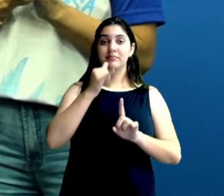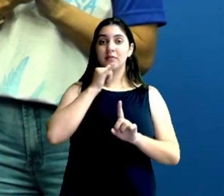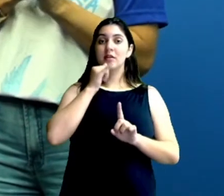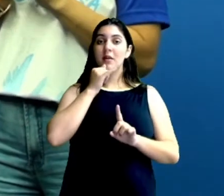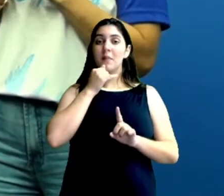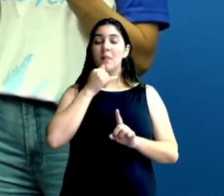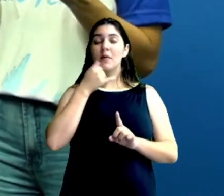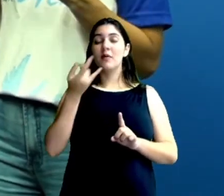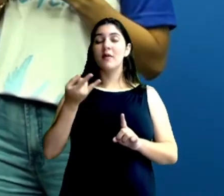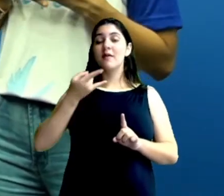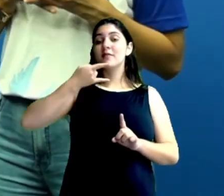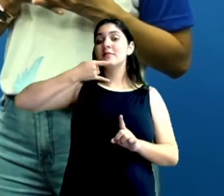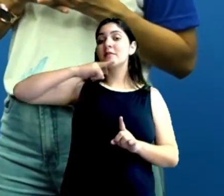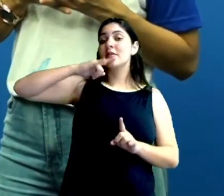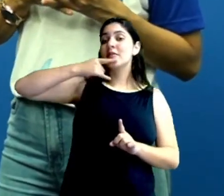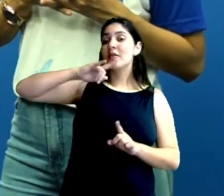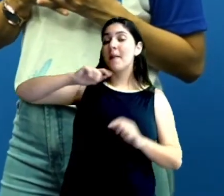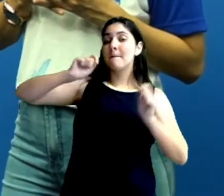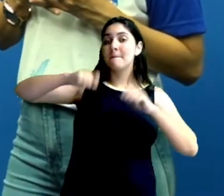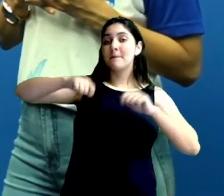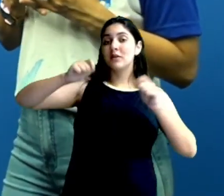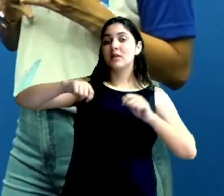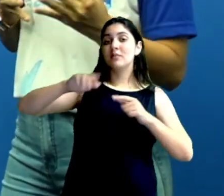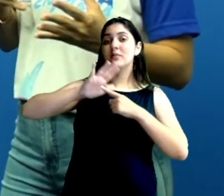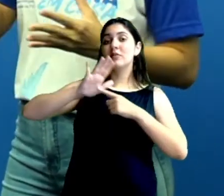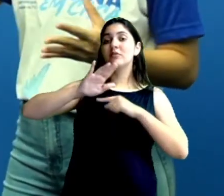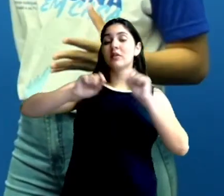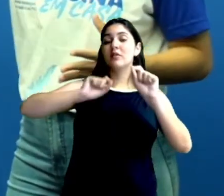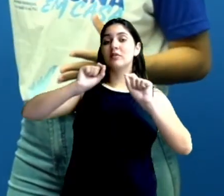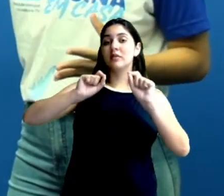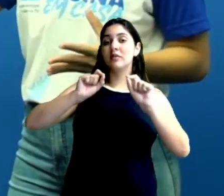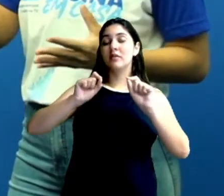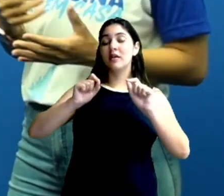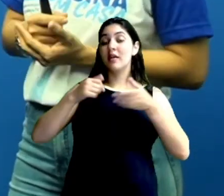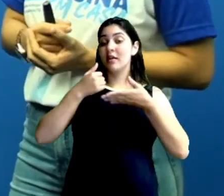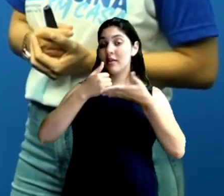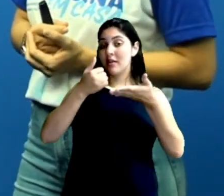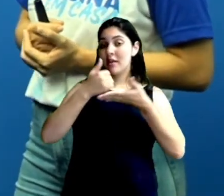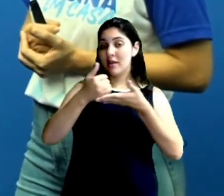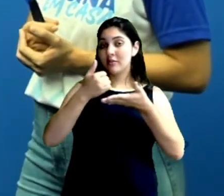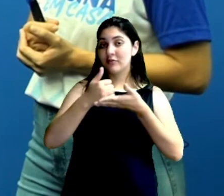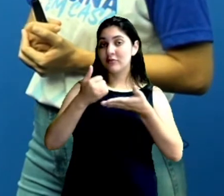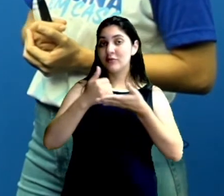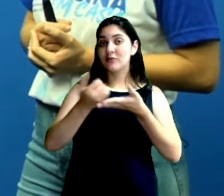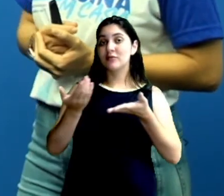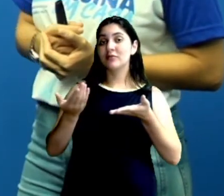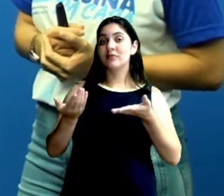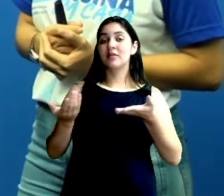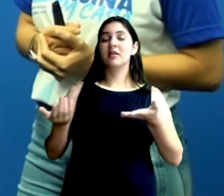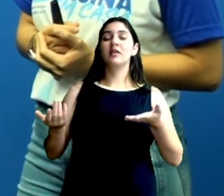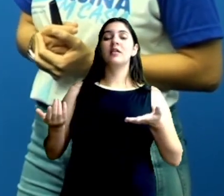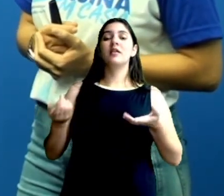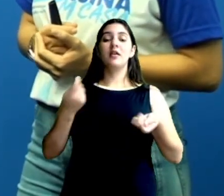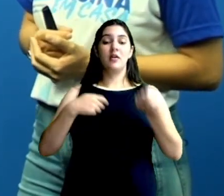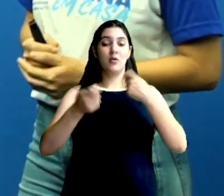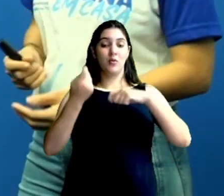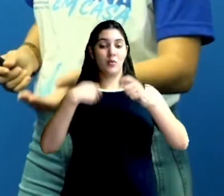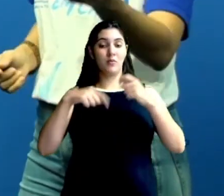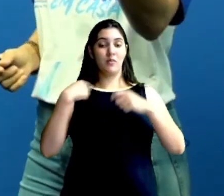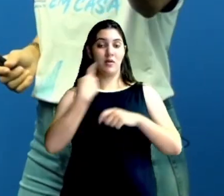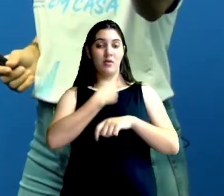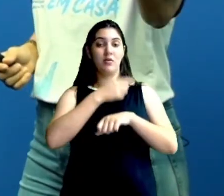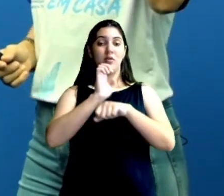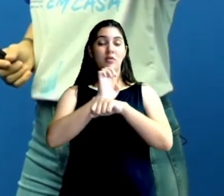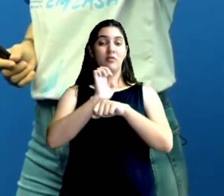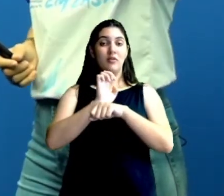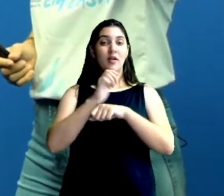cachaça, por exemplo, a gente pode citar como um fator que contribui para a economia do nosso estado, mas